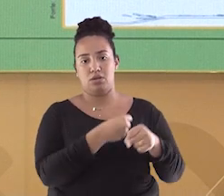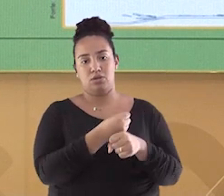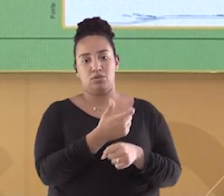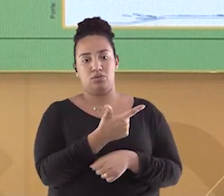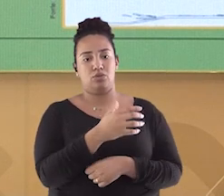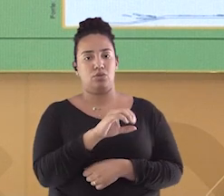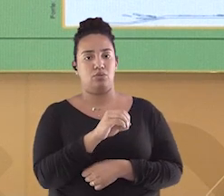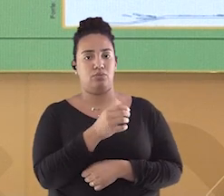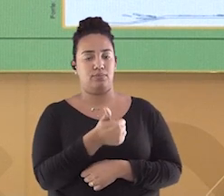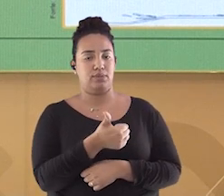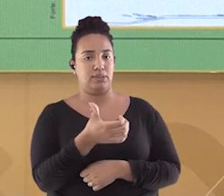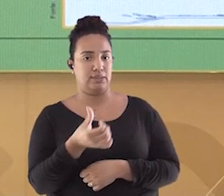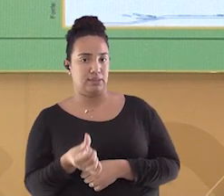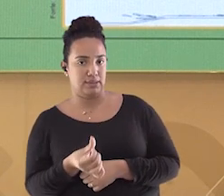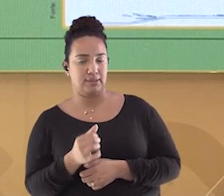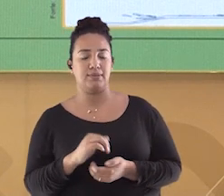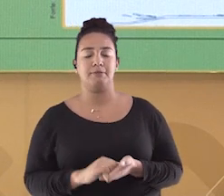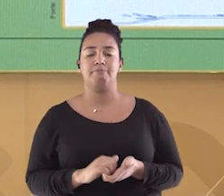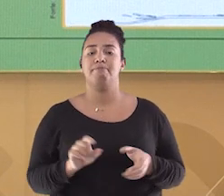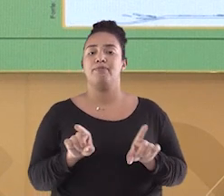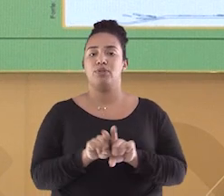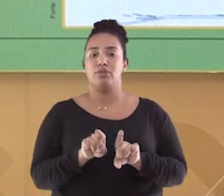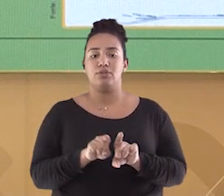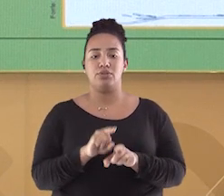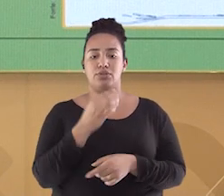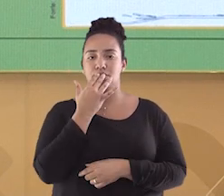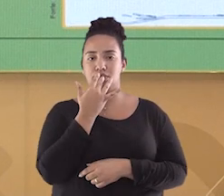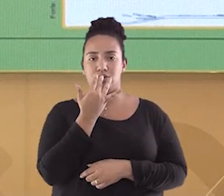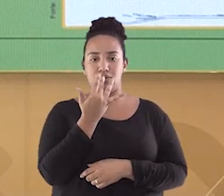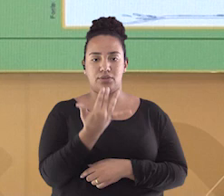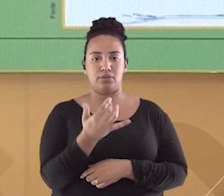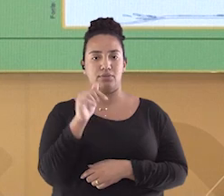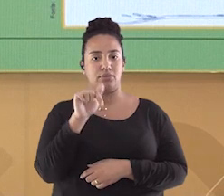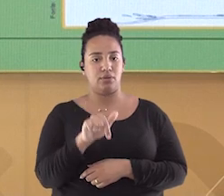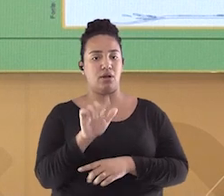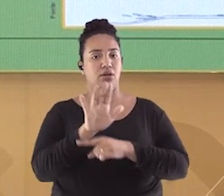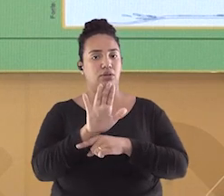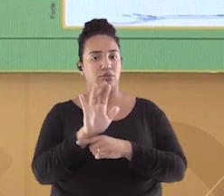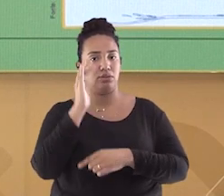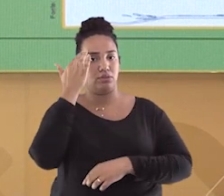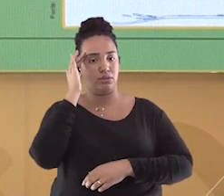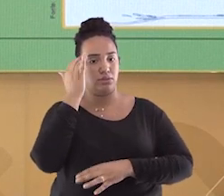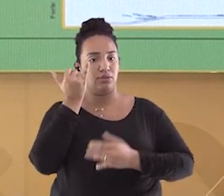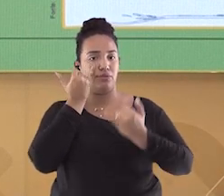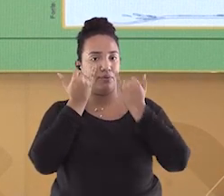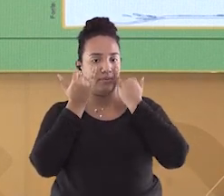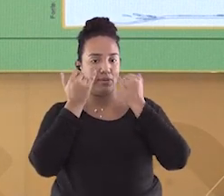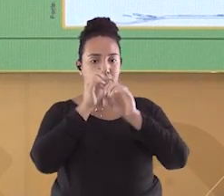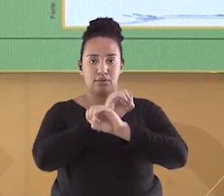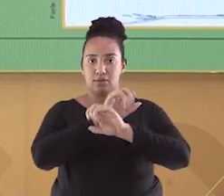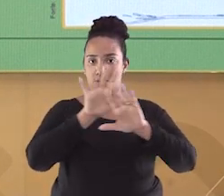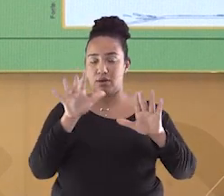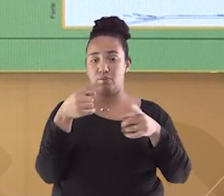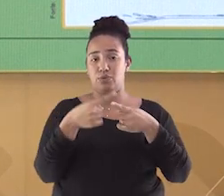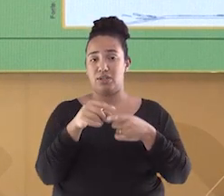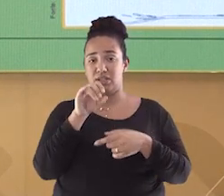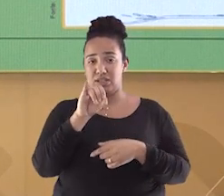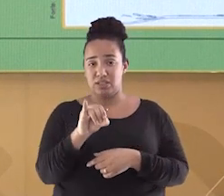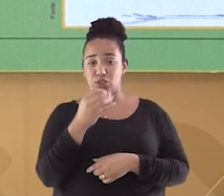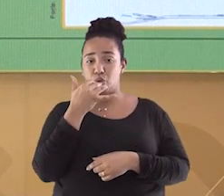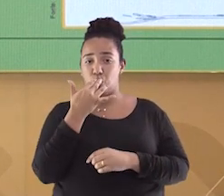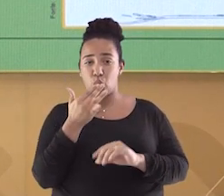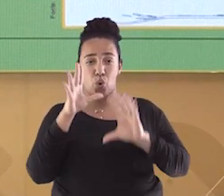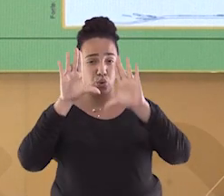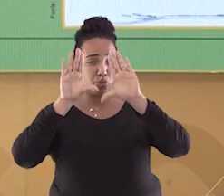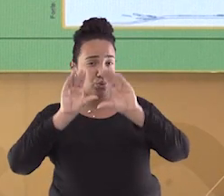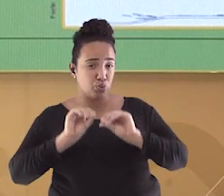as cores, elas também nos auxiliam a entender esses dados, pois quanto mais escuro, maior